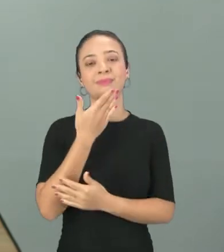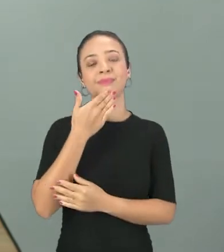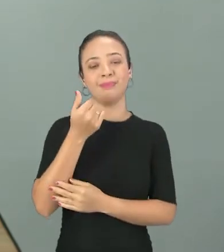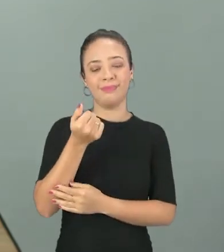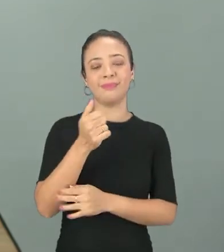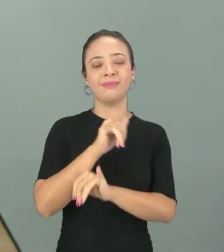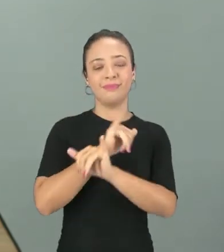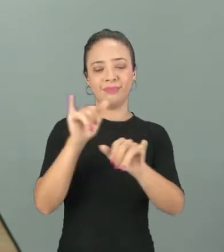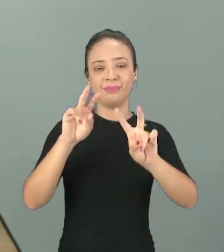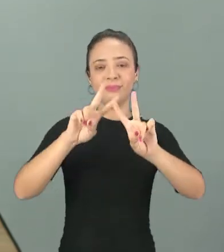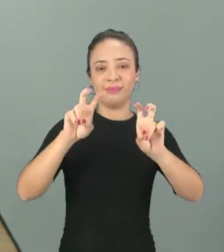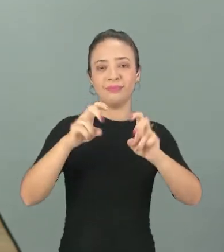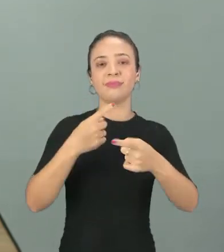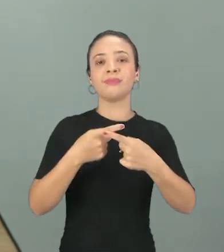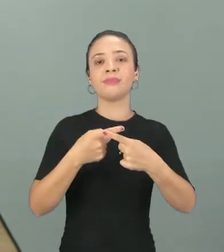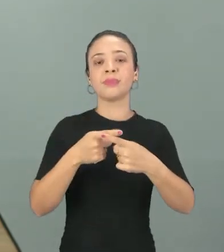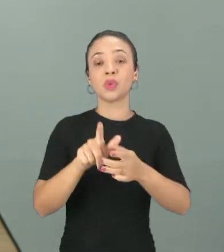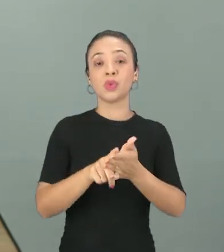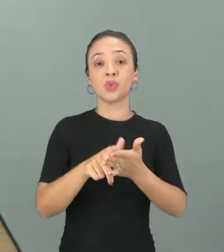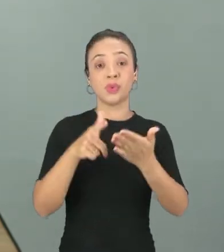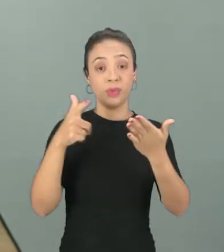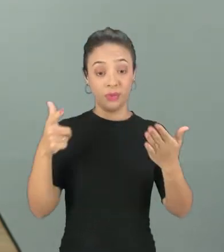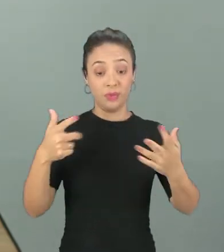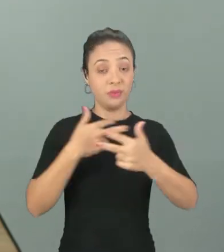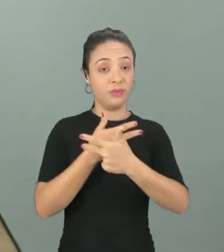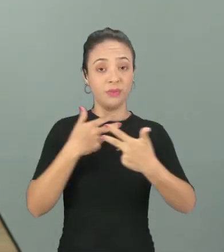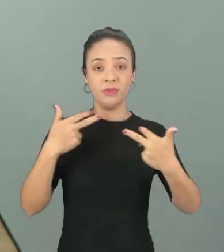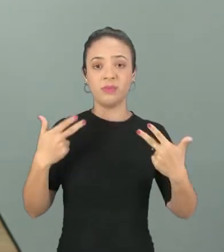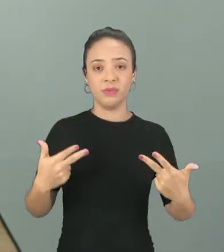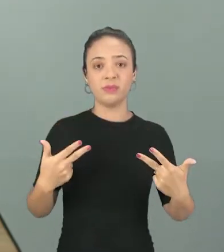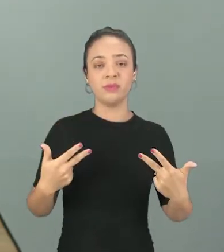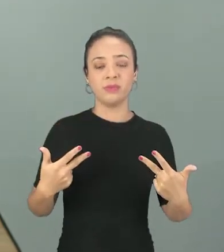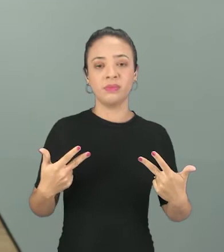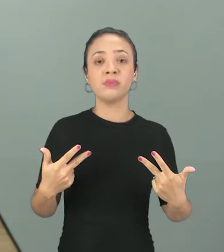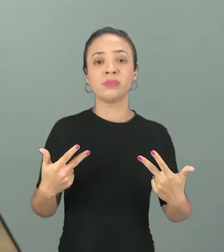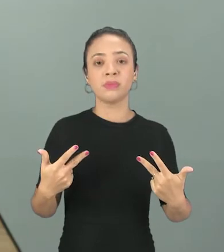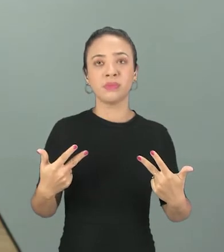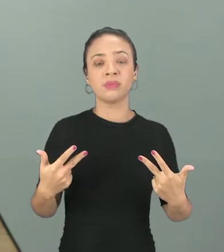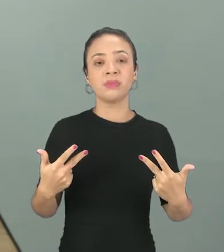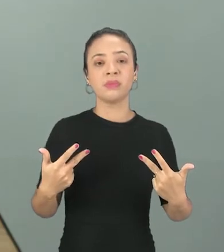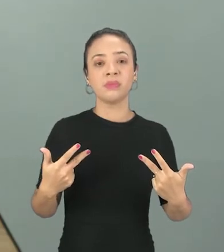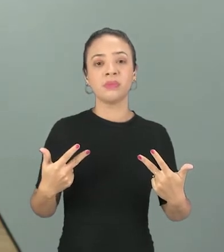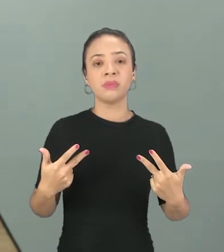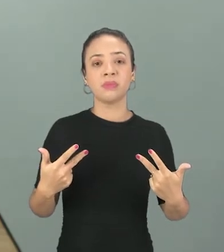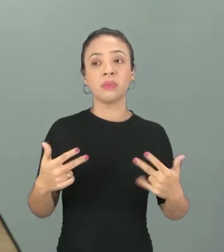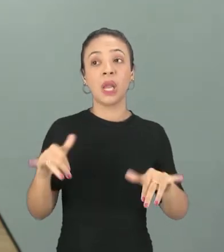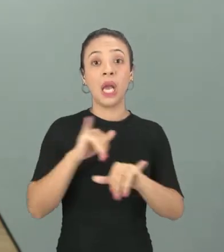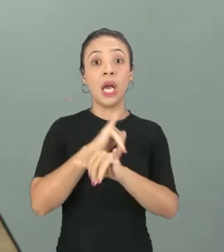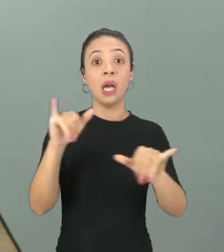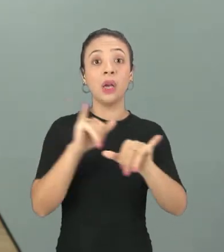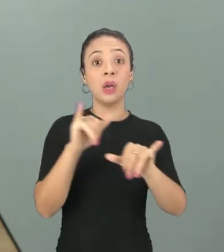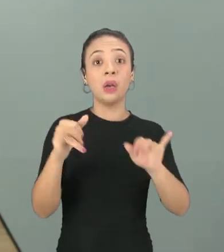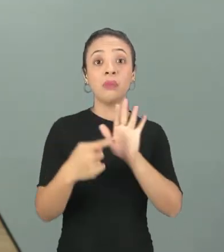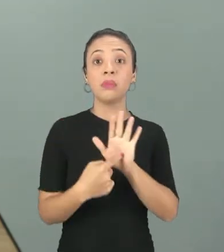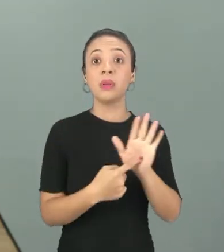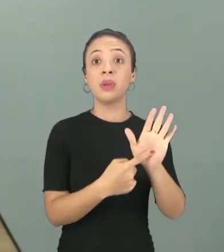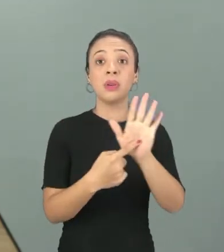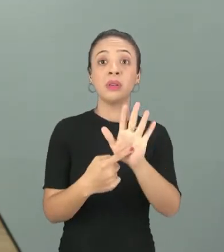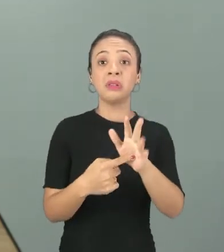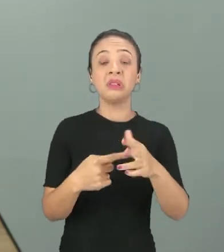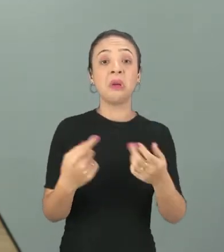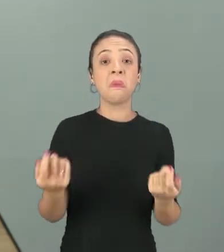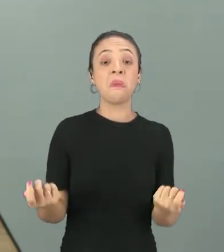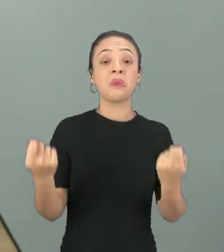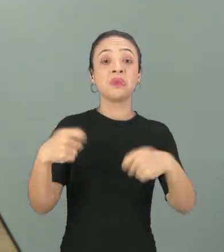sobre notícias, porque nos jornais, as notícias, elas são apresentadas de